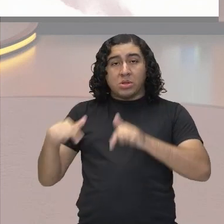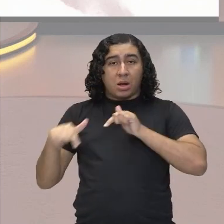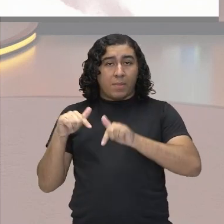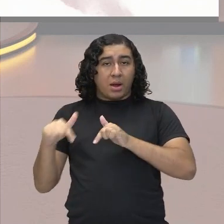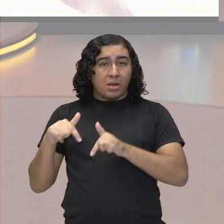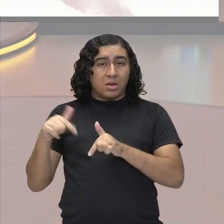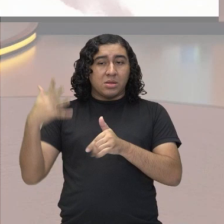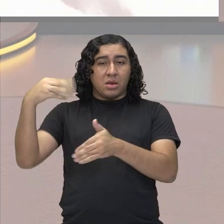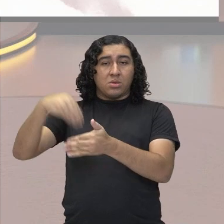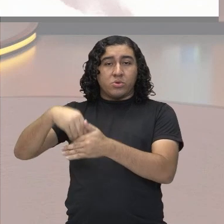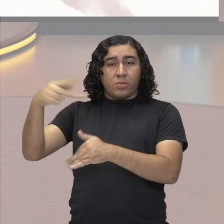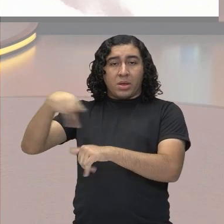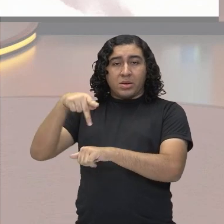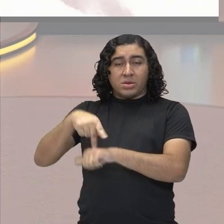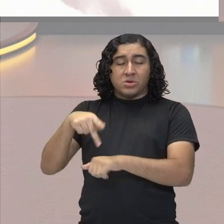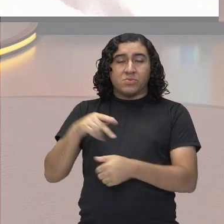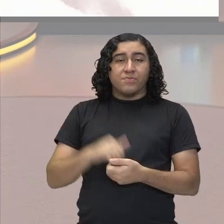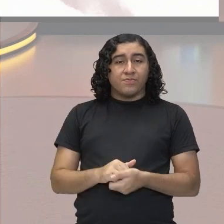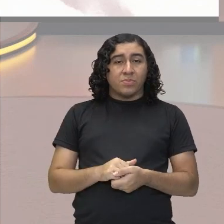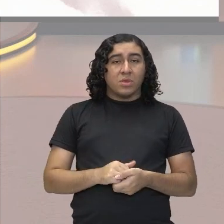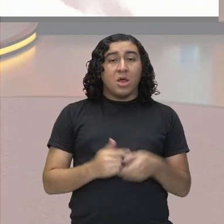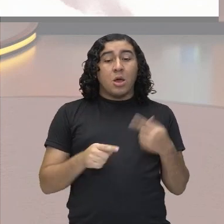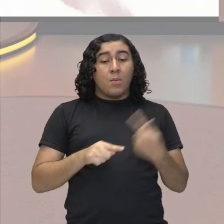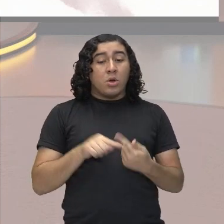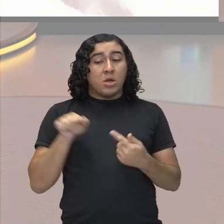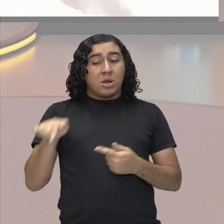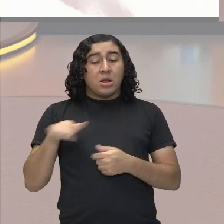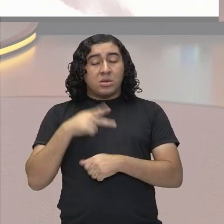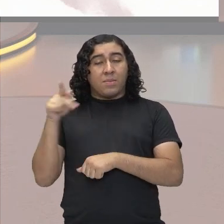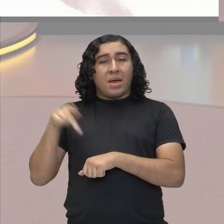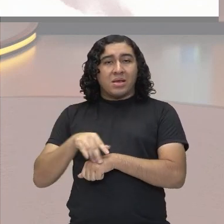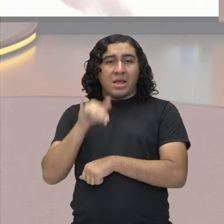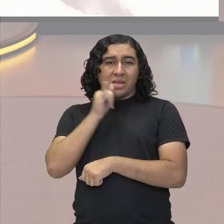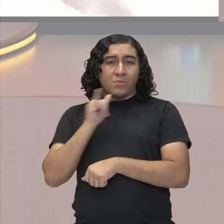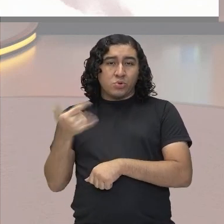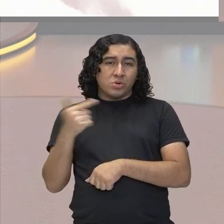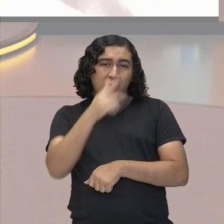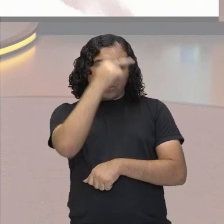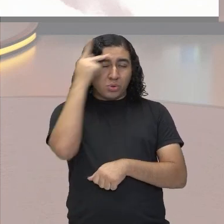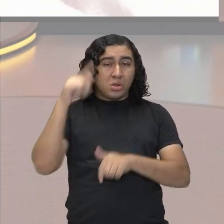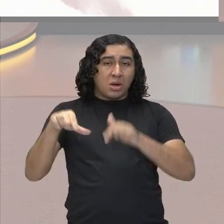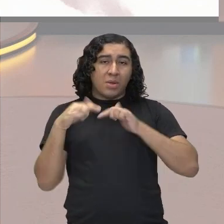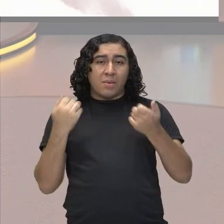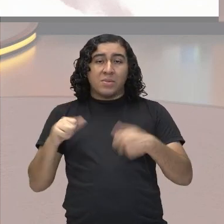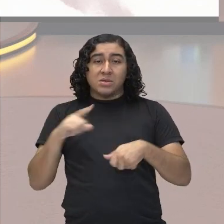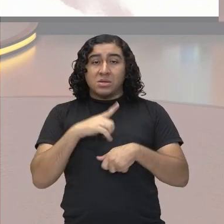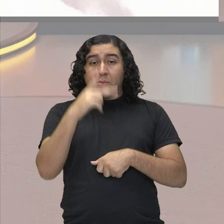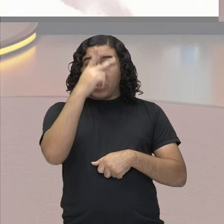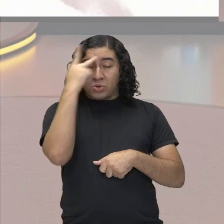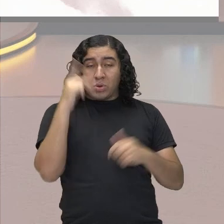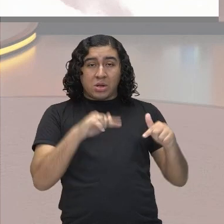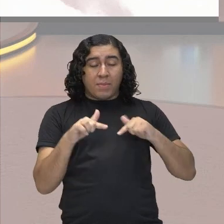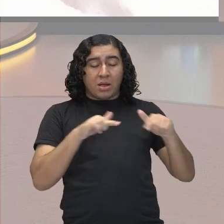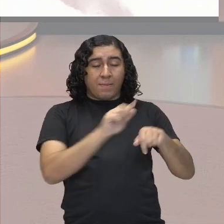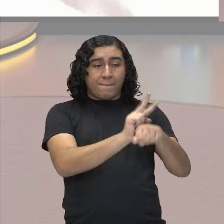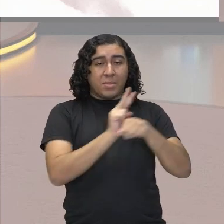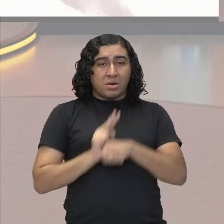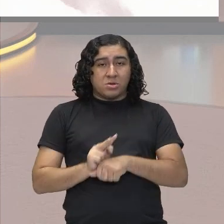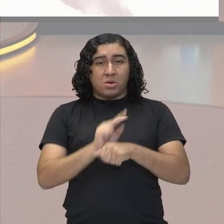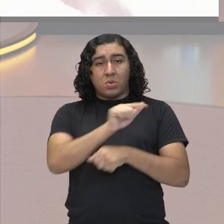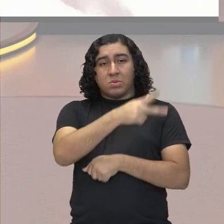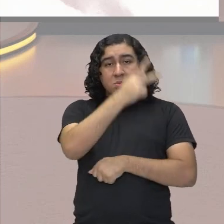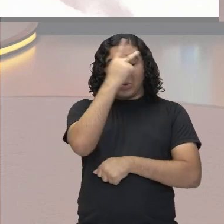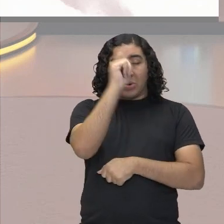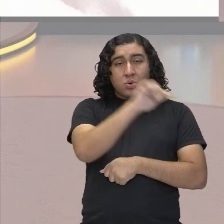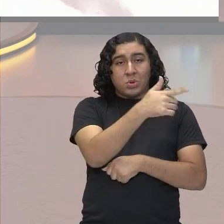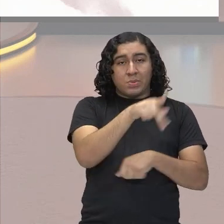obra. Porque lá no país onde estão, não tem mais. E eles precisam dessa mão de obra e vêm buscar em outros